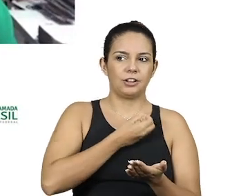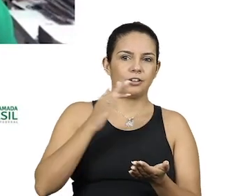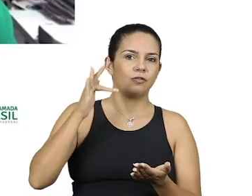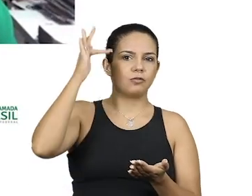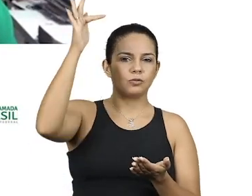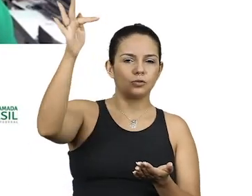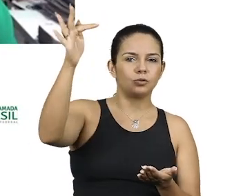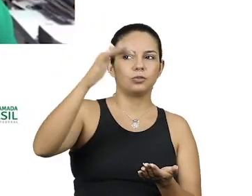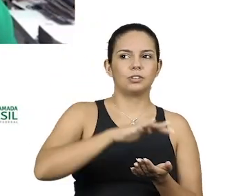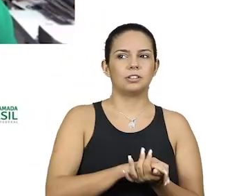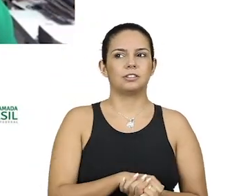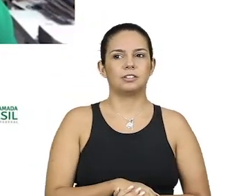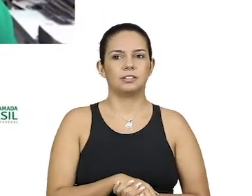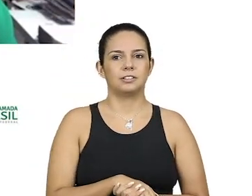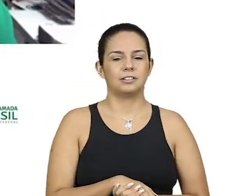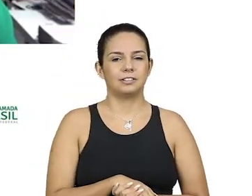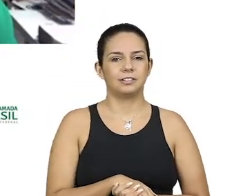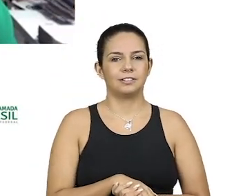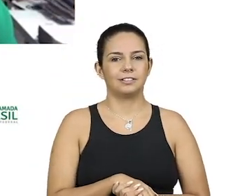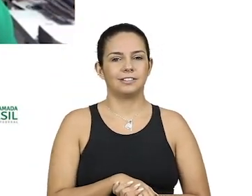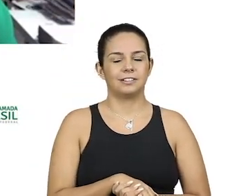futuras.